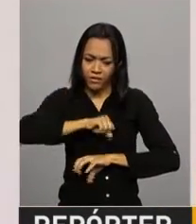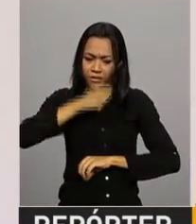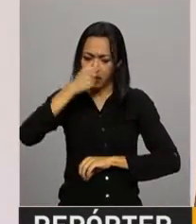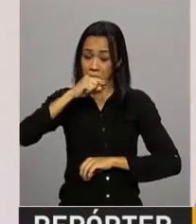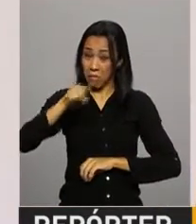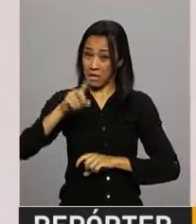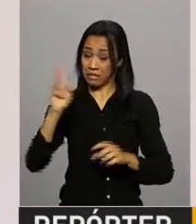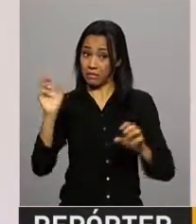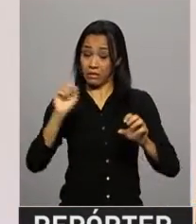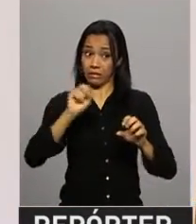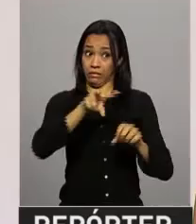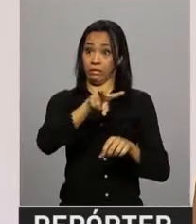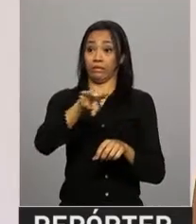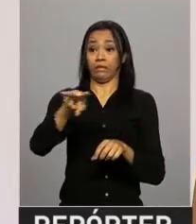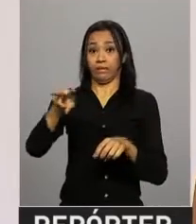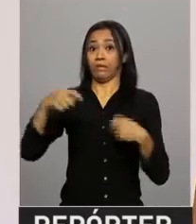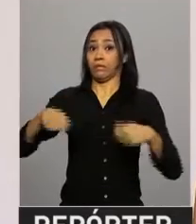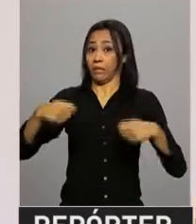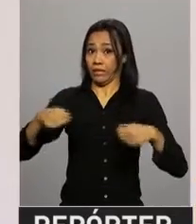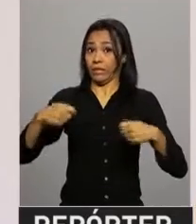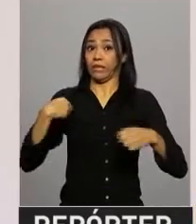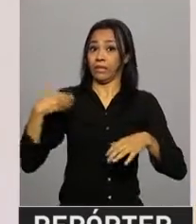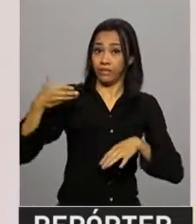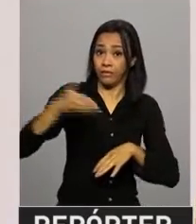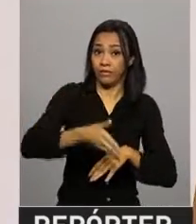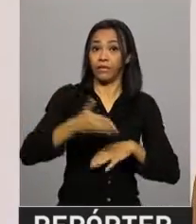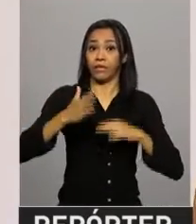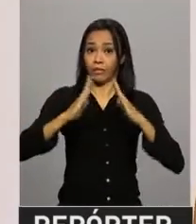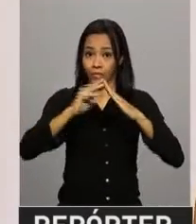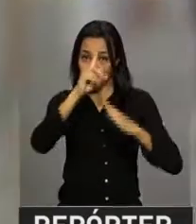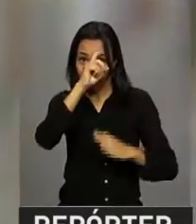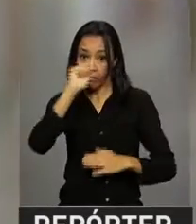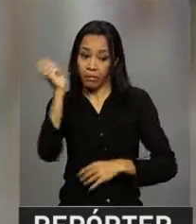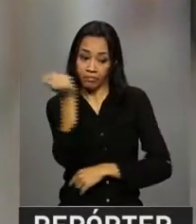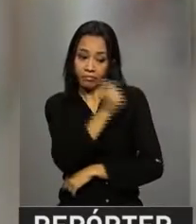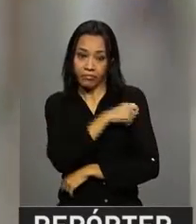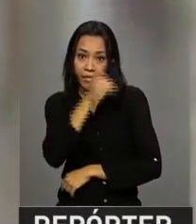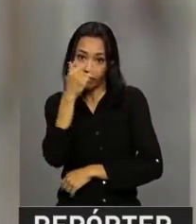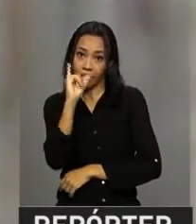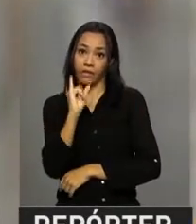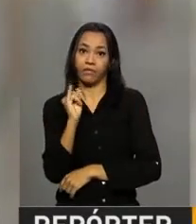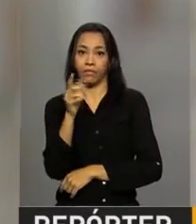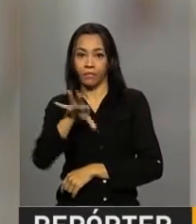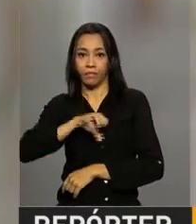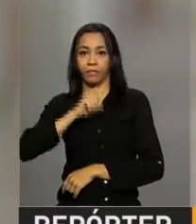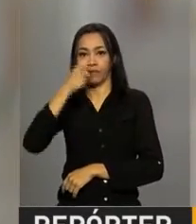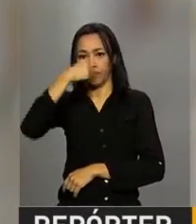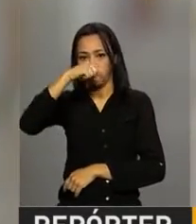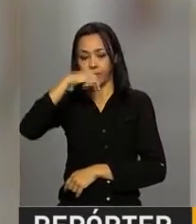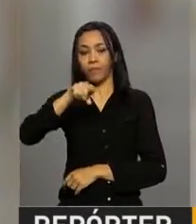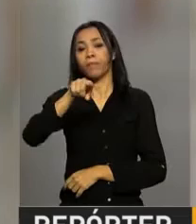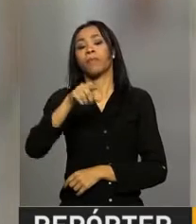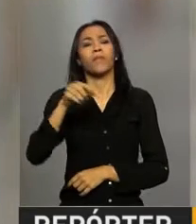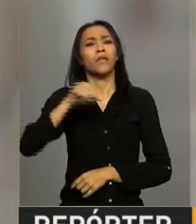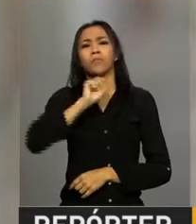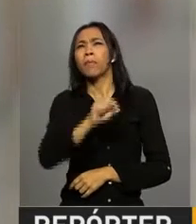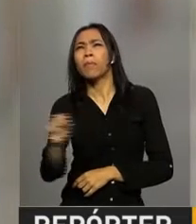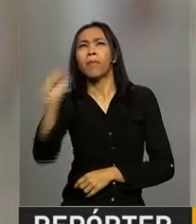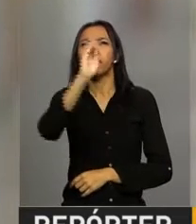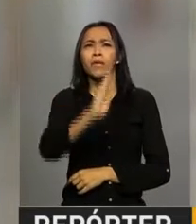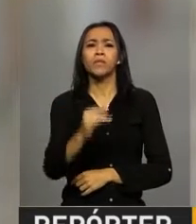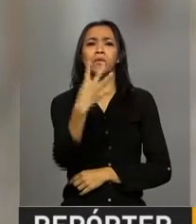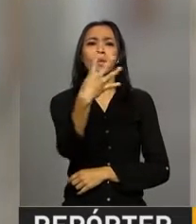as coisas, eu tenho que vir, né? Melhor prevenir. Segurança, com certeza. Em todo o país, 40 milhões de pessoas já